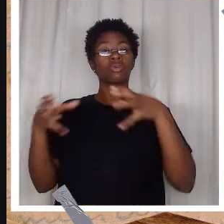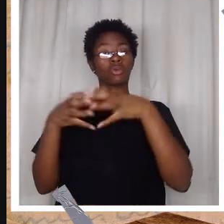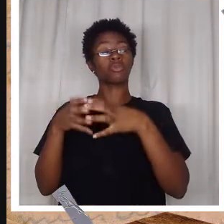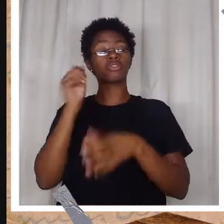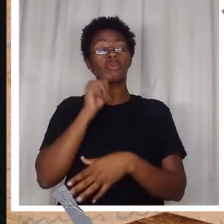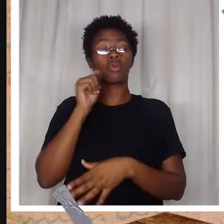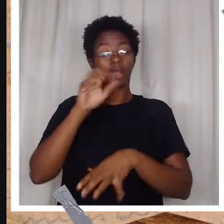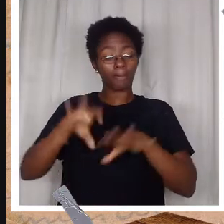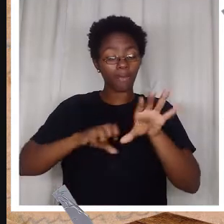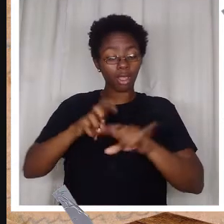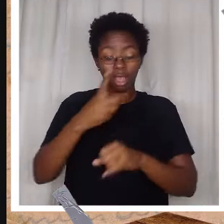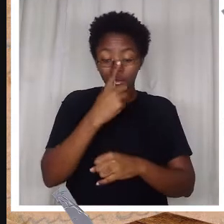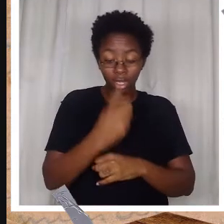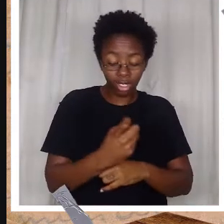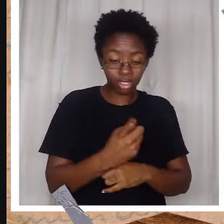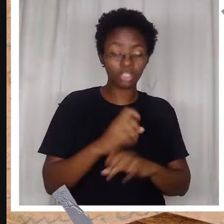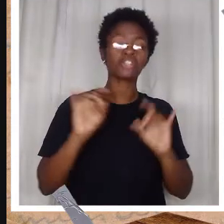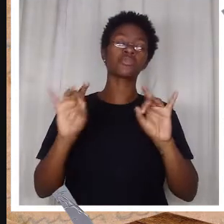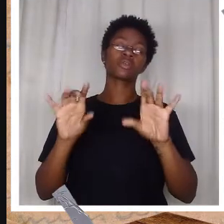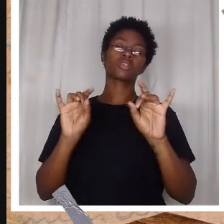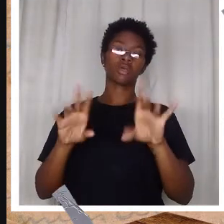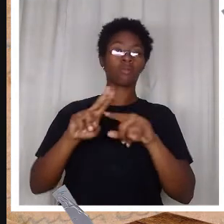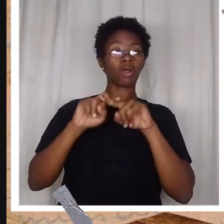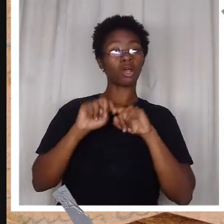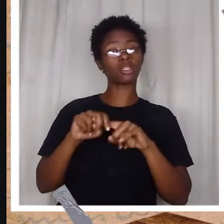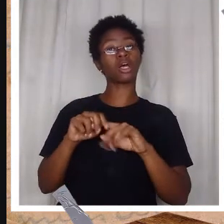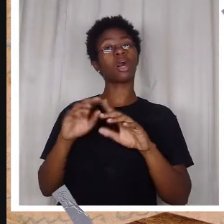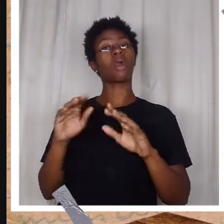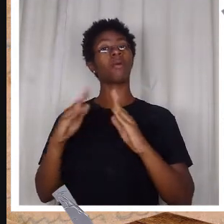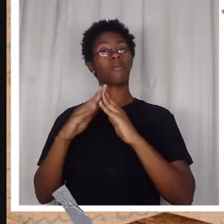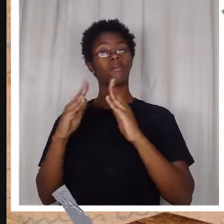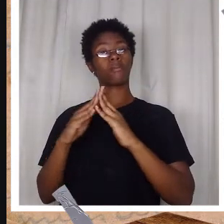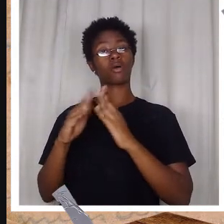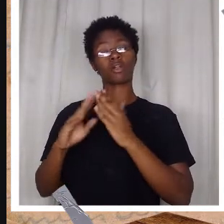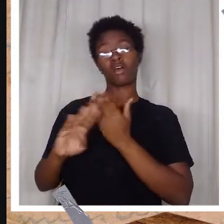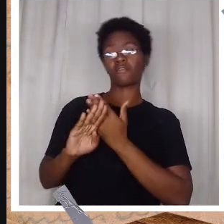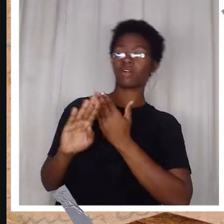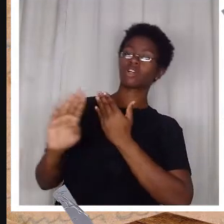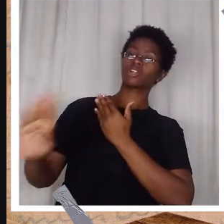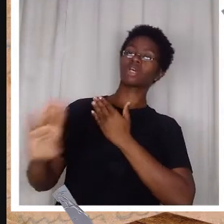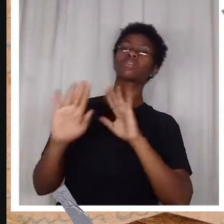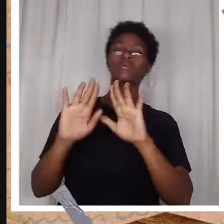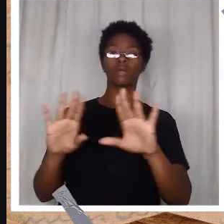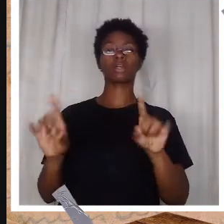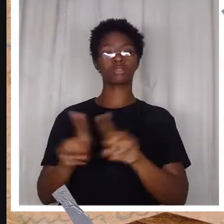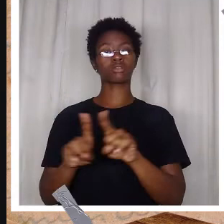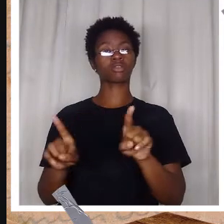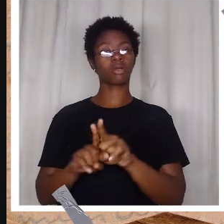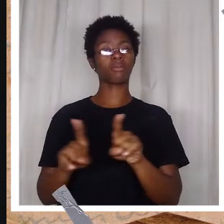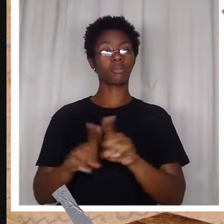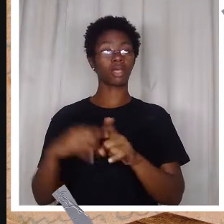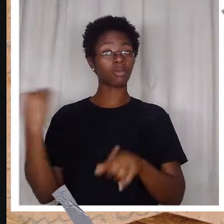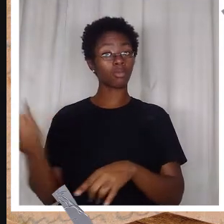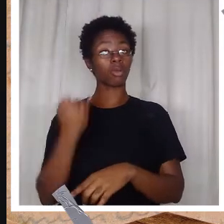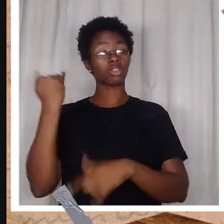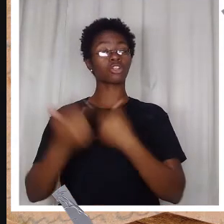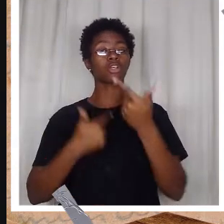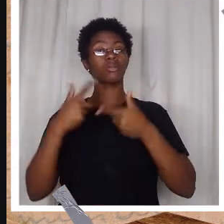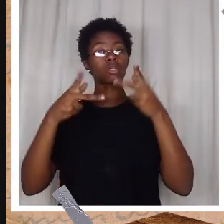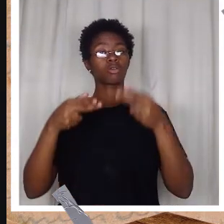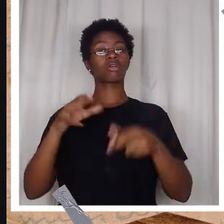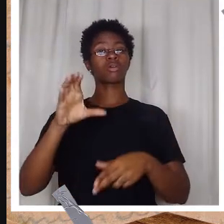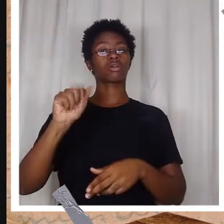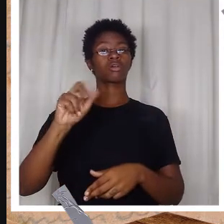especial, porque além de morarem na periferia, exercem também o mesmo mérito da Carolina.